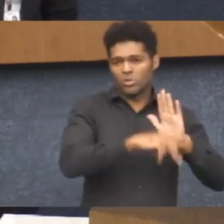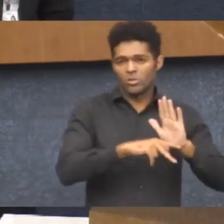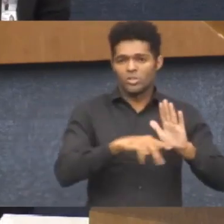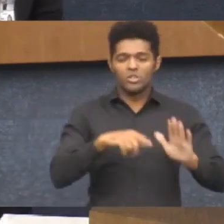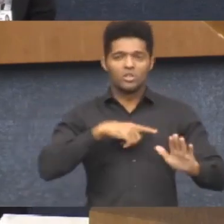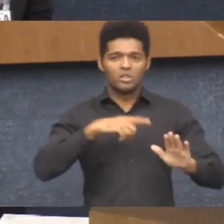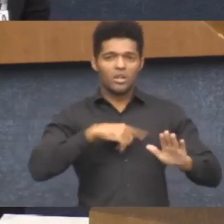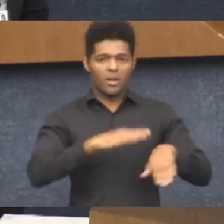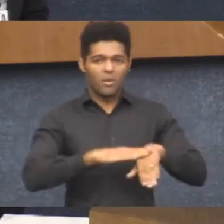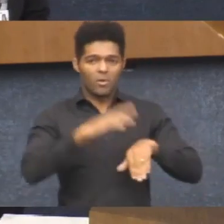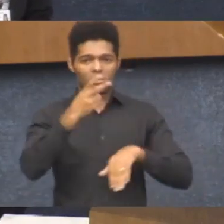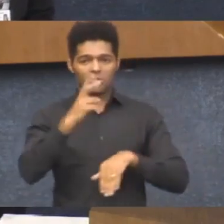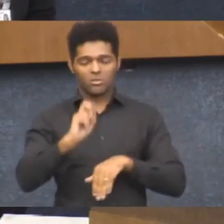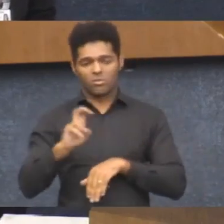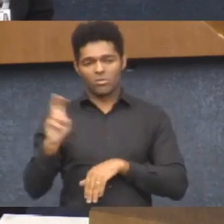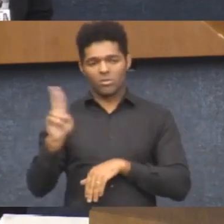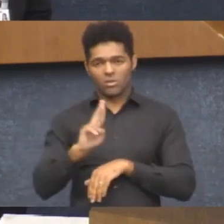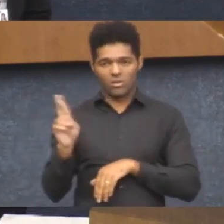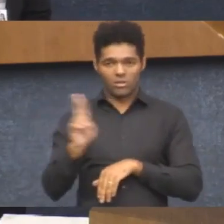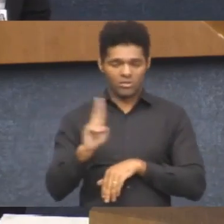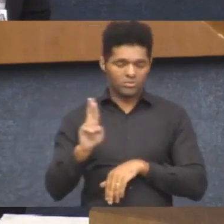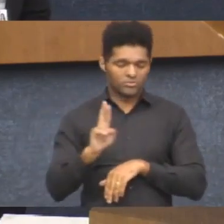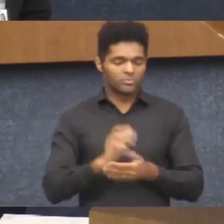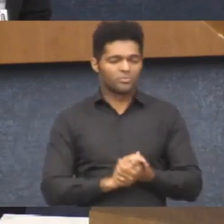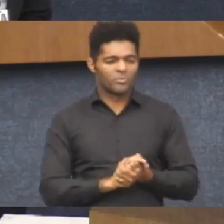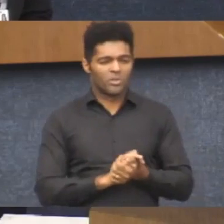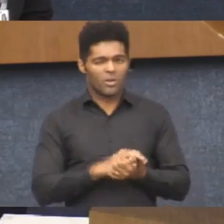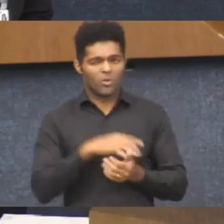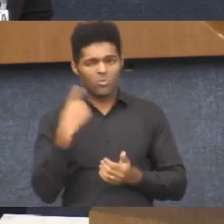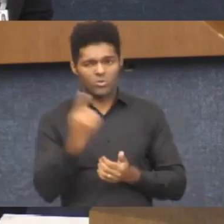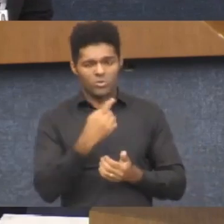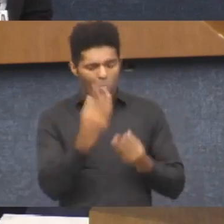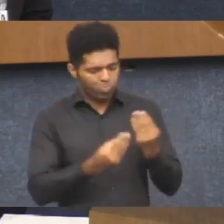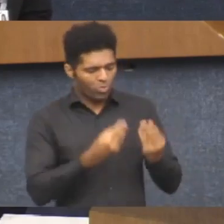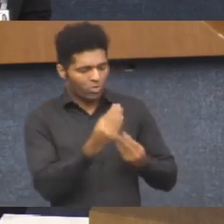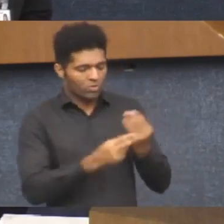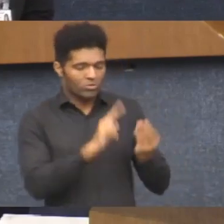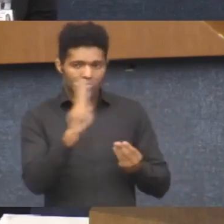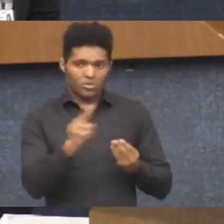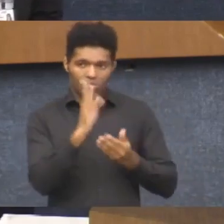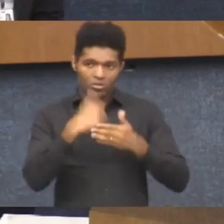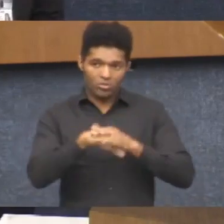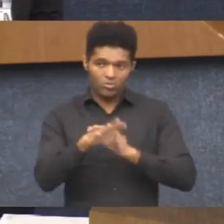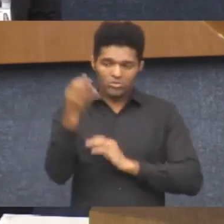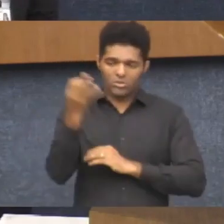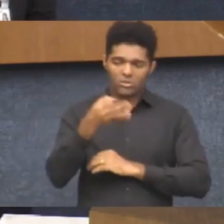econômico que a gente pode ter em investir de forma correta em saúde,